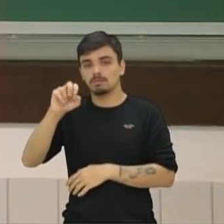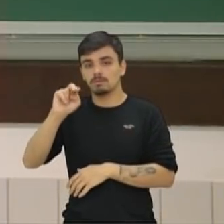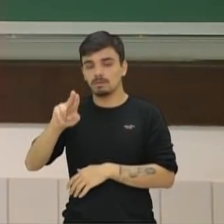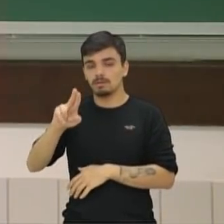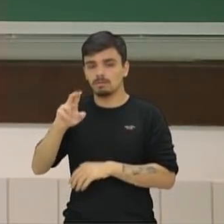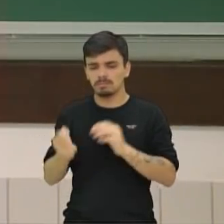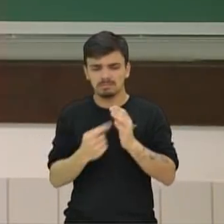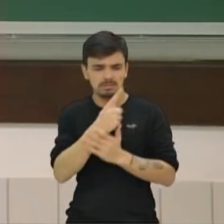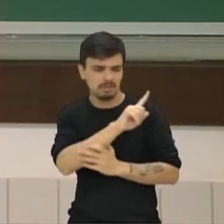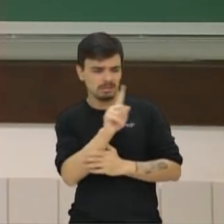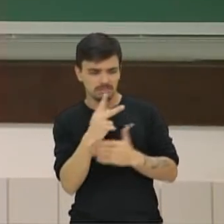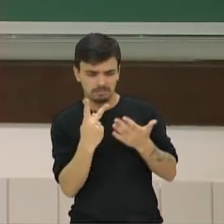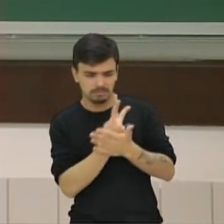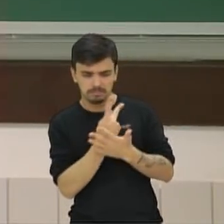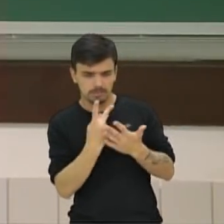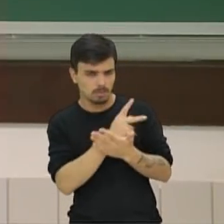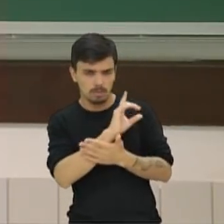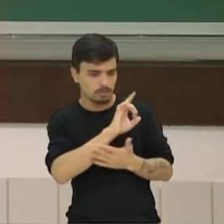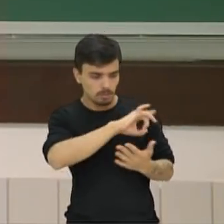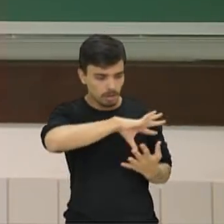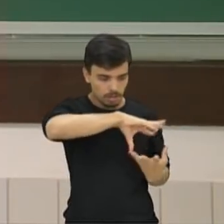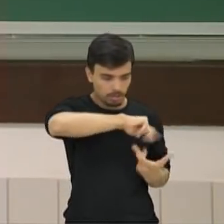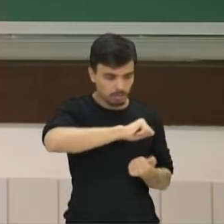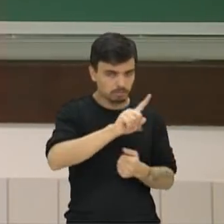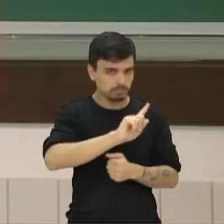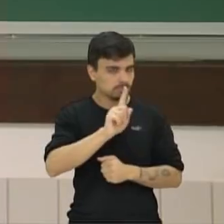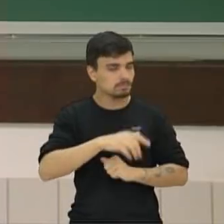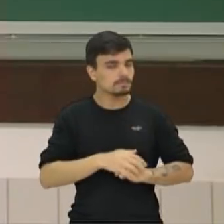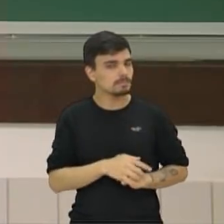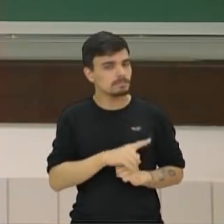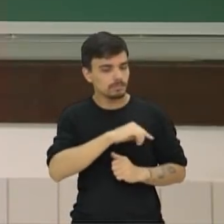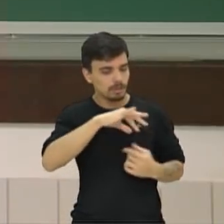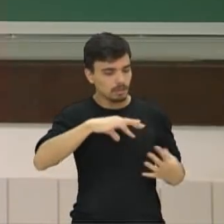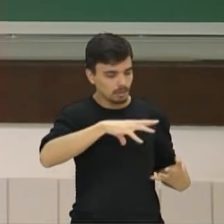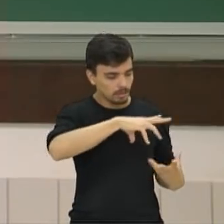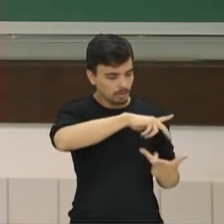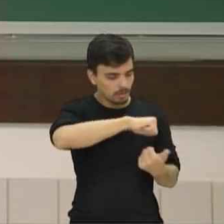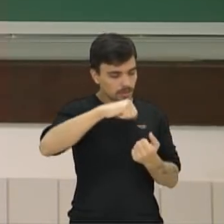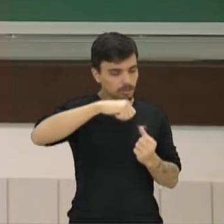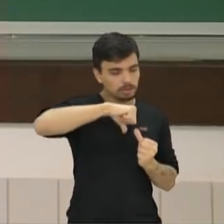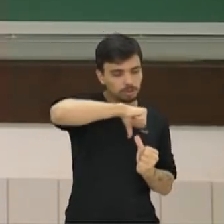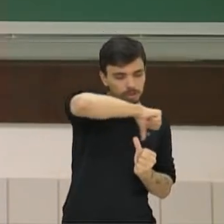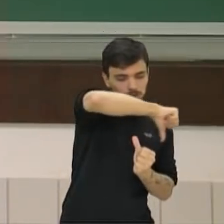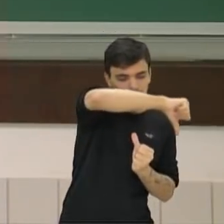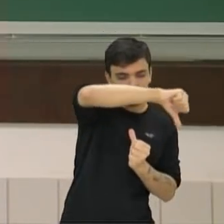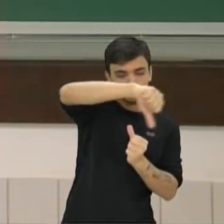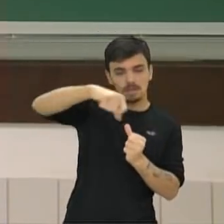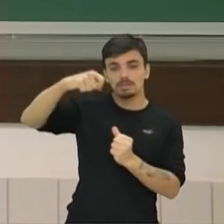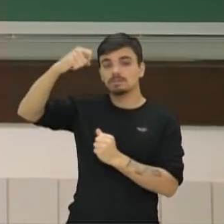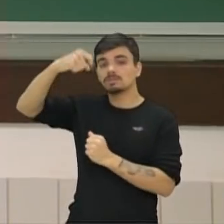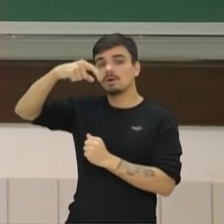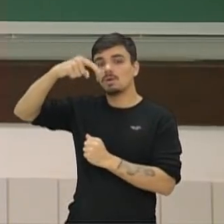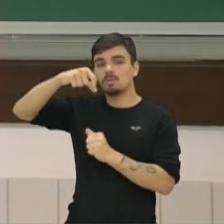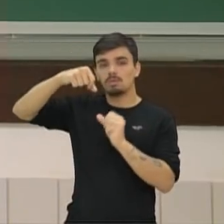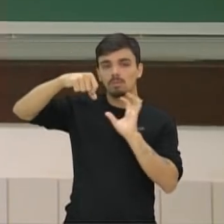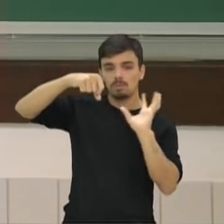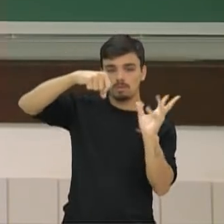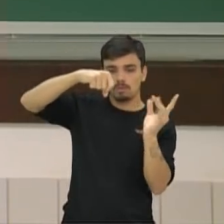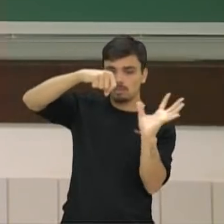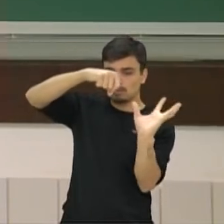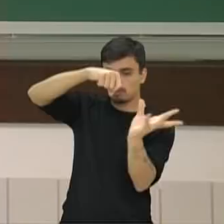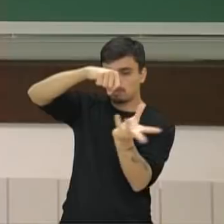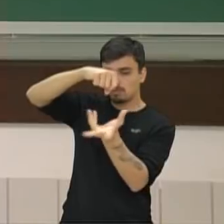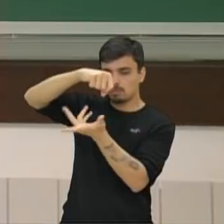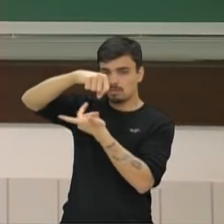errado, não existe só a Terra, né? Ela que gira em torno de uma estrela maior que é o céu. Imagine se